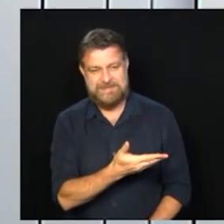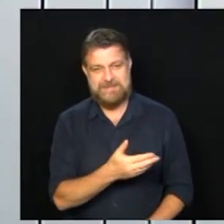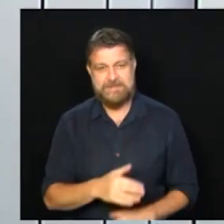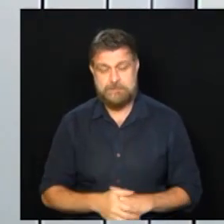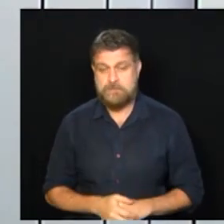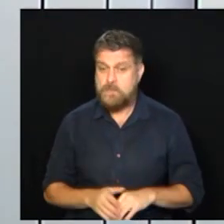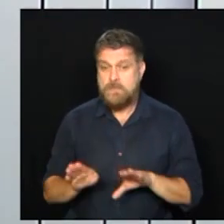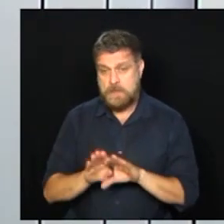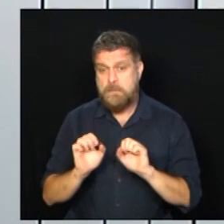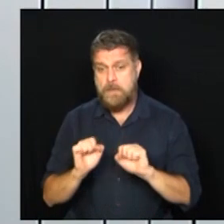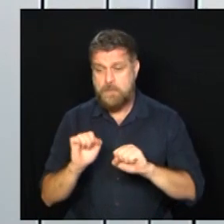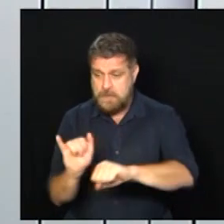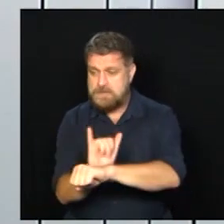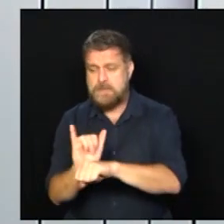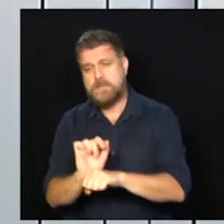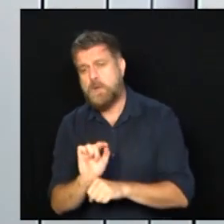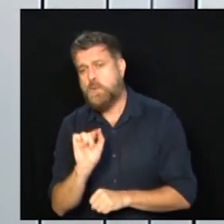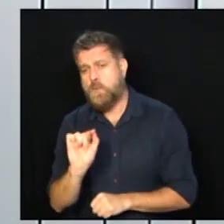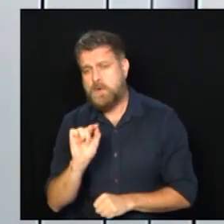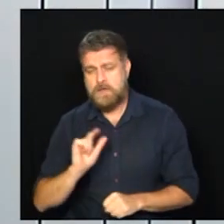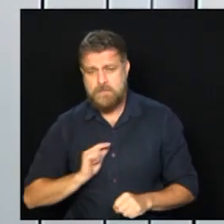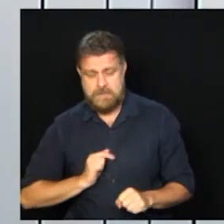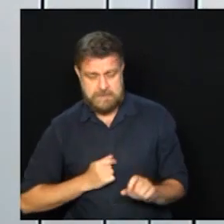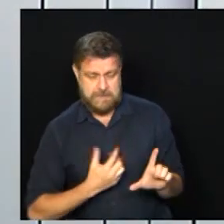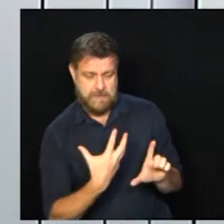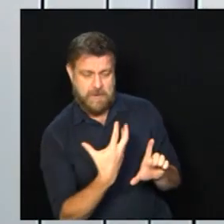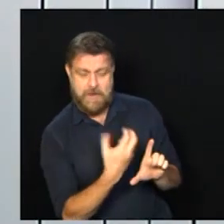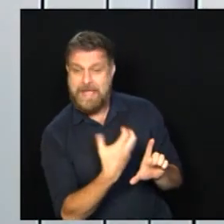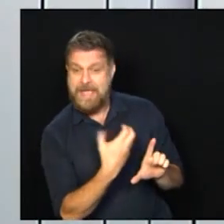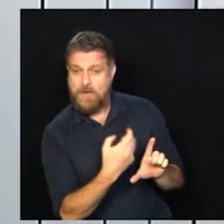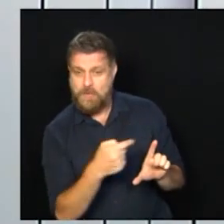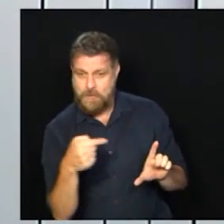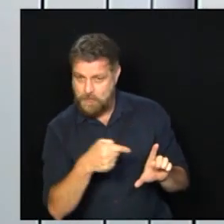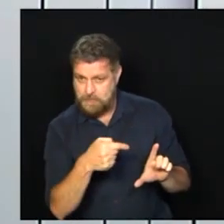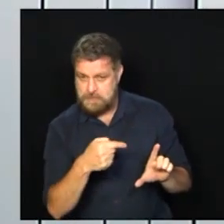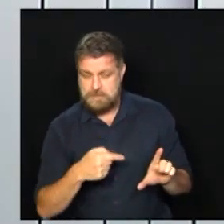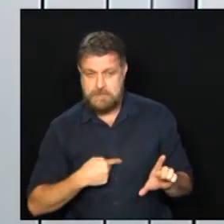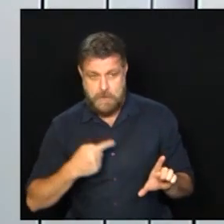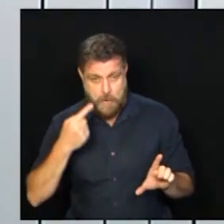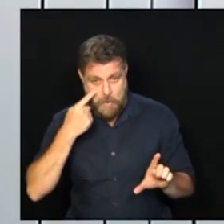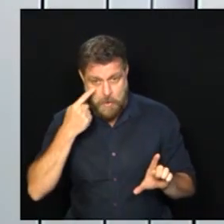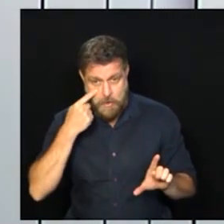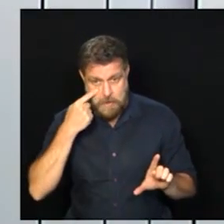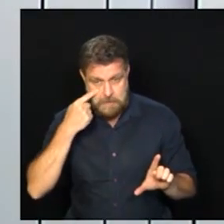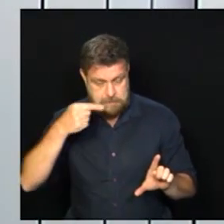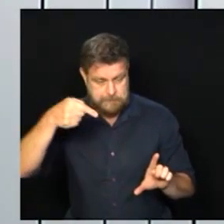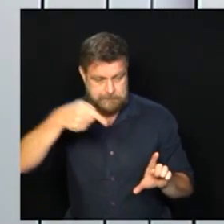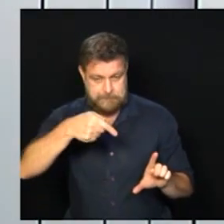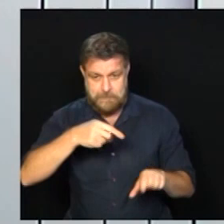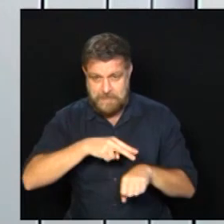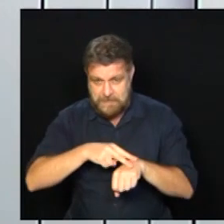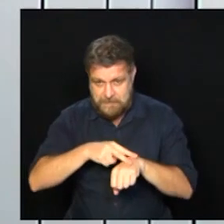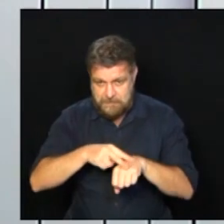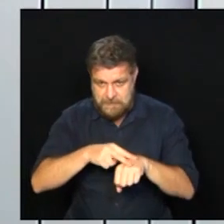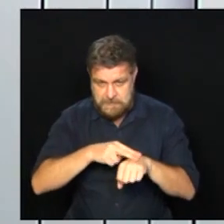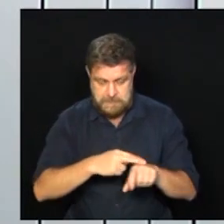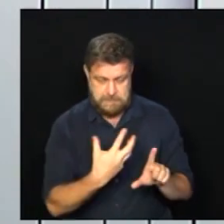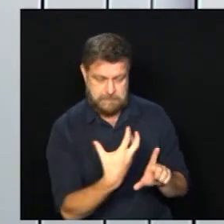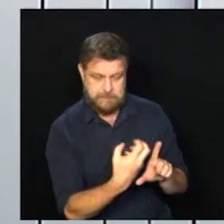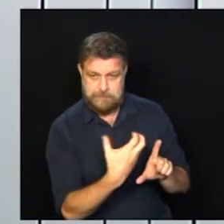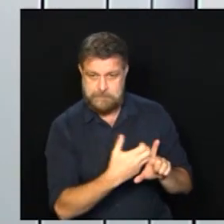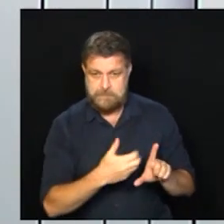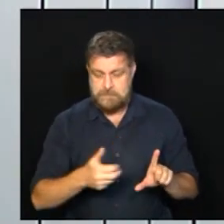978293776. Ou você tem a opção de enviar uma mensagem através do nosso QR Code. Olha só, tô apontando aqui para ele. Pega o seu